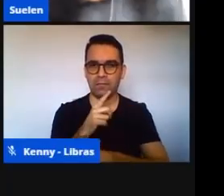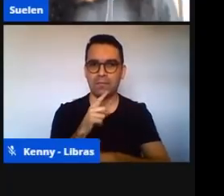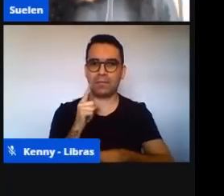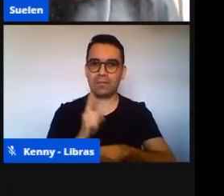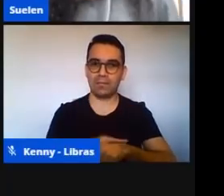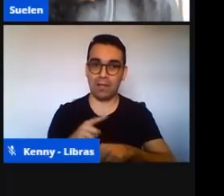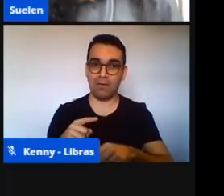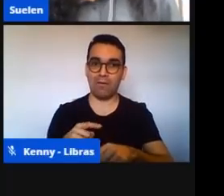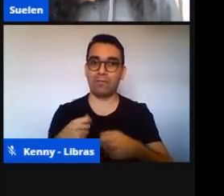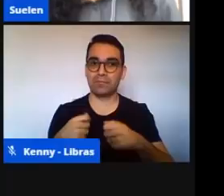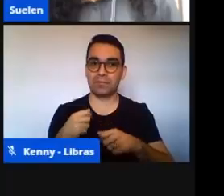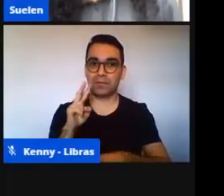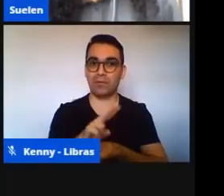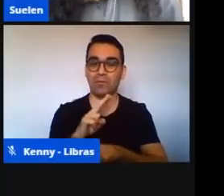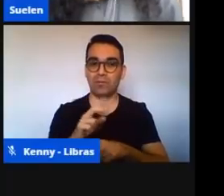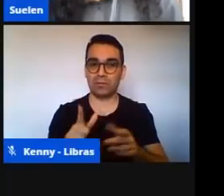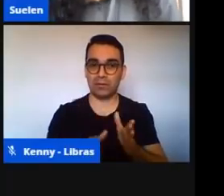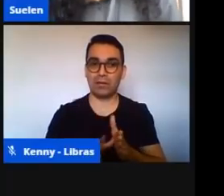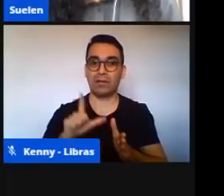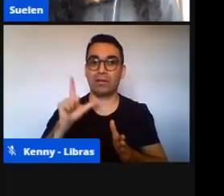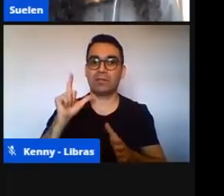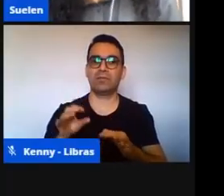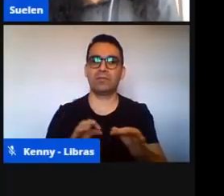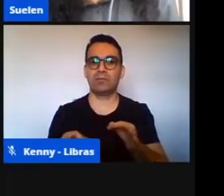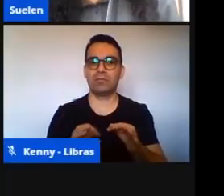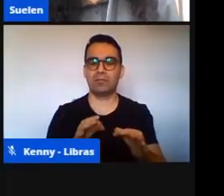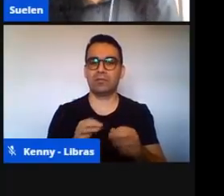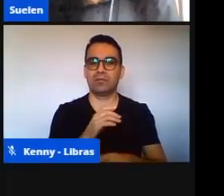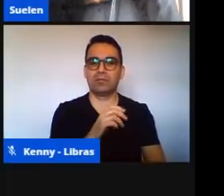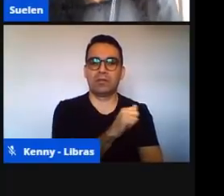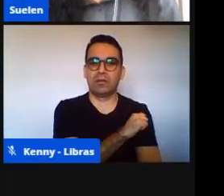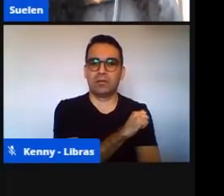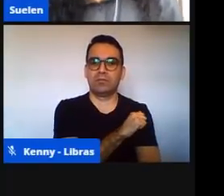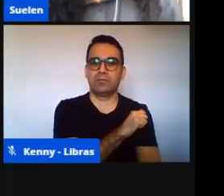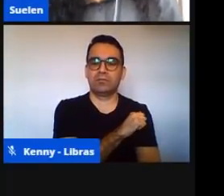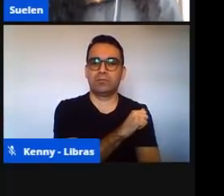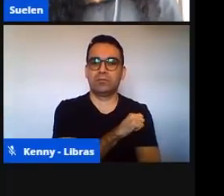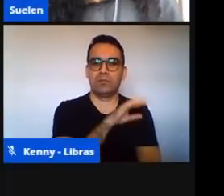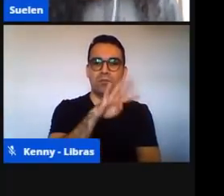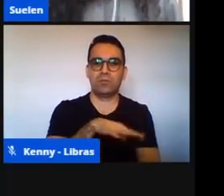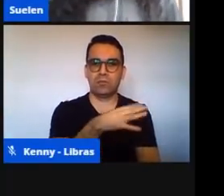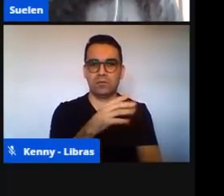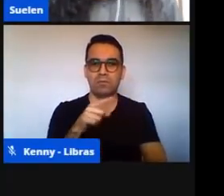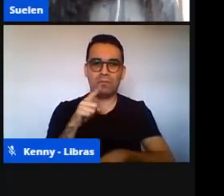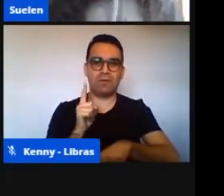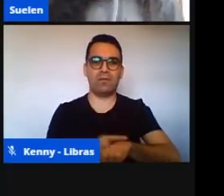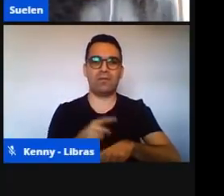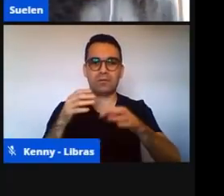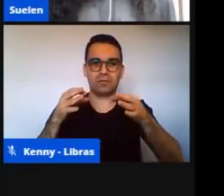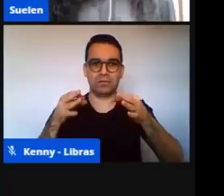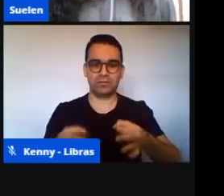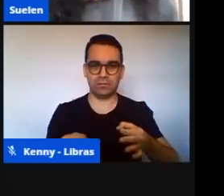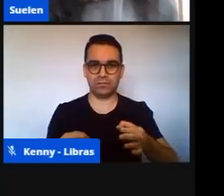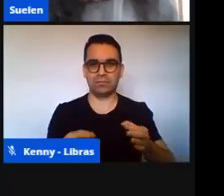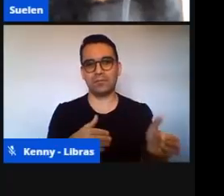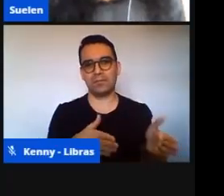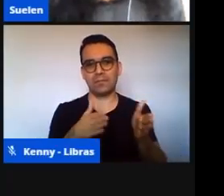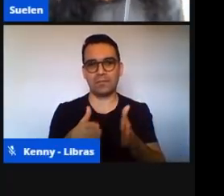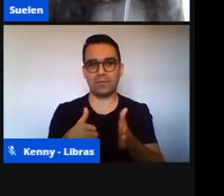tá? Então, a gente precisa organizar os alunos em turnos, tá? Para a gente